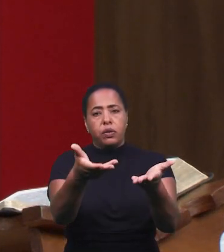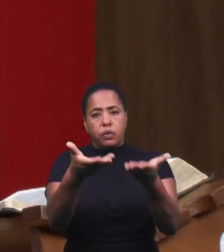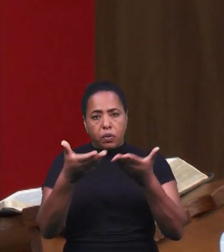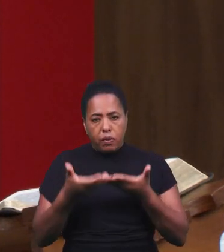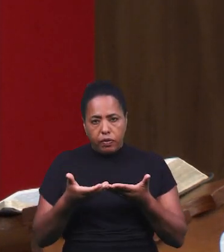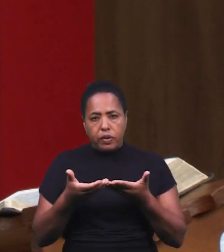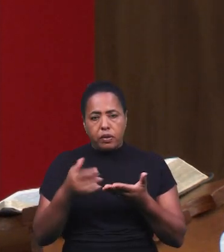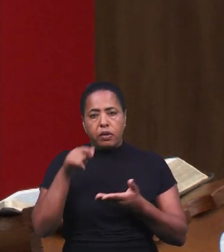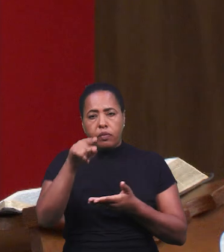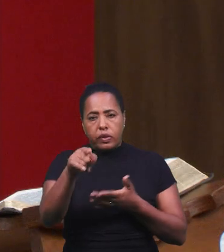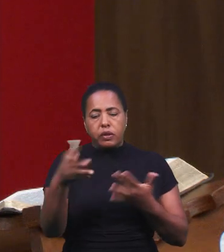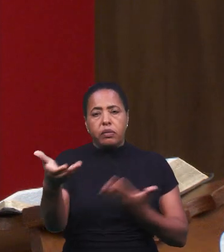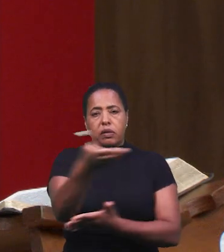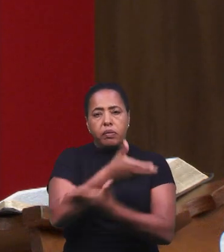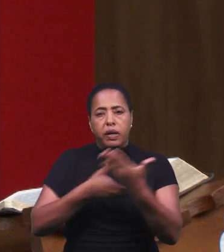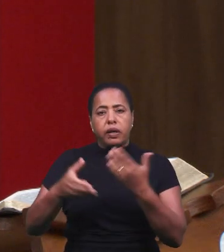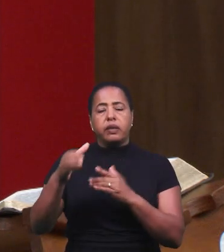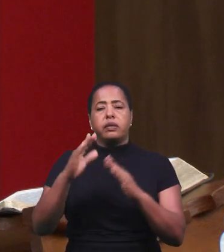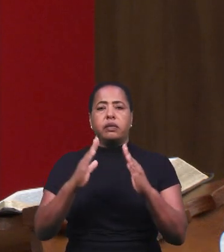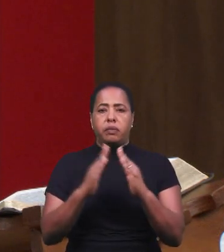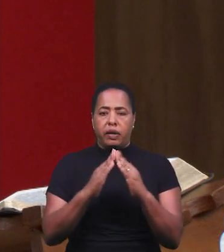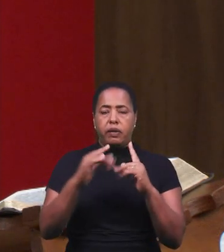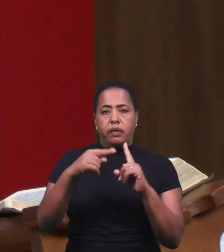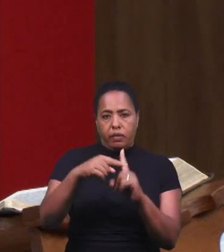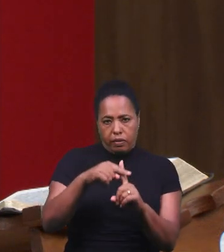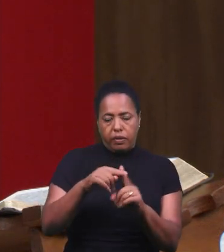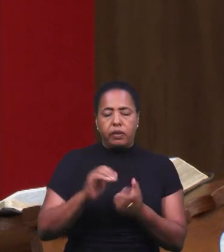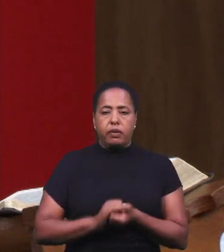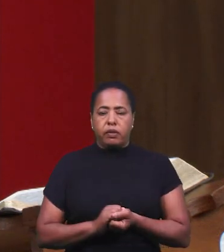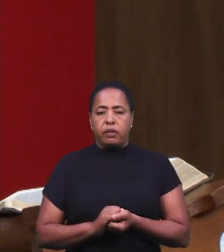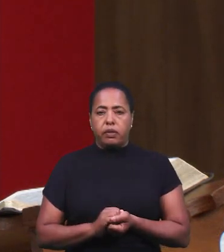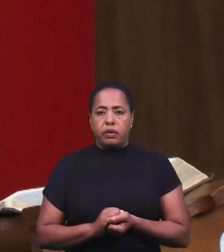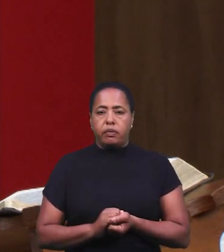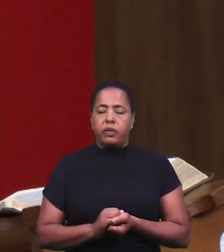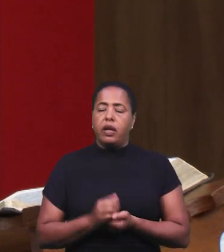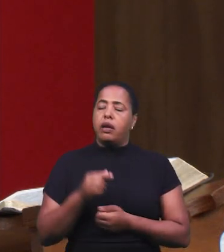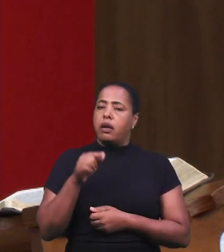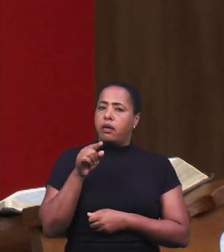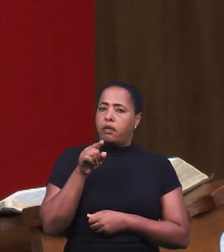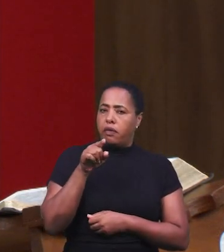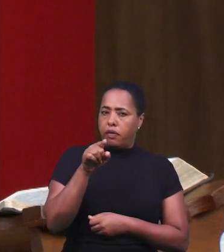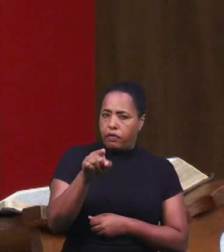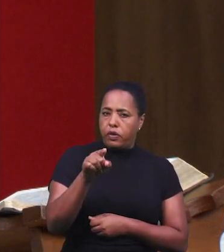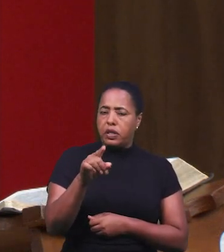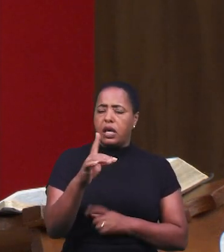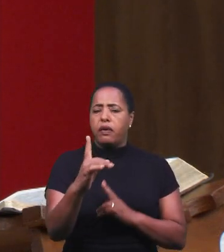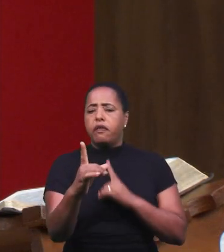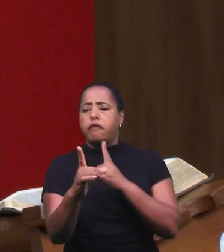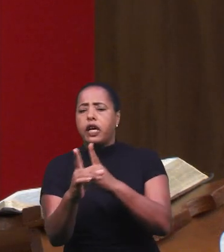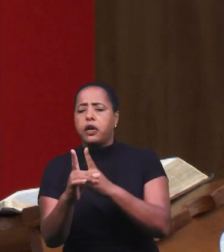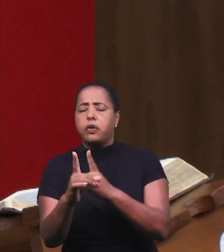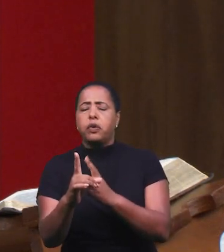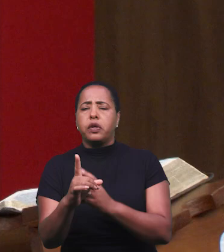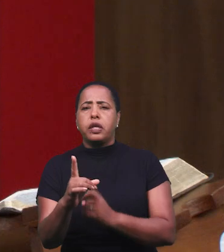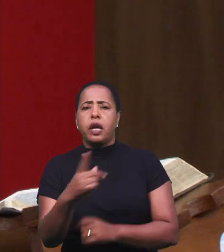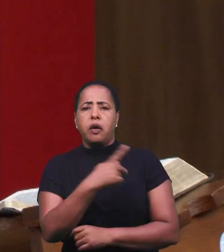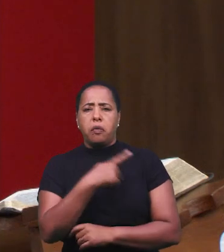você vai se encontrar não com um pastor, não com um grupo de louvor, mas com